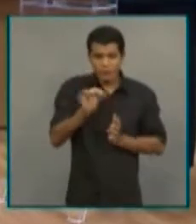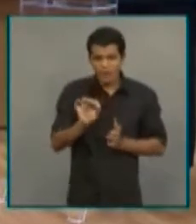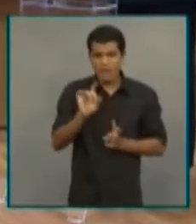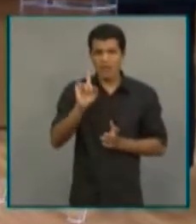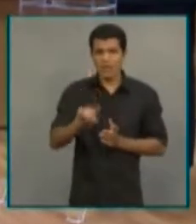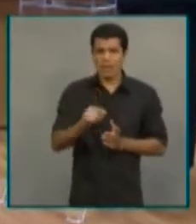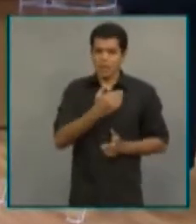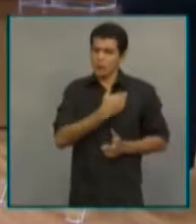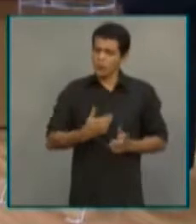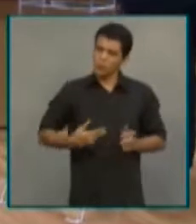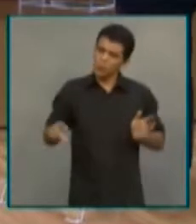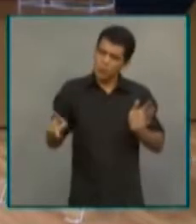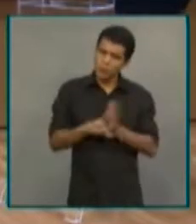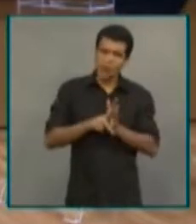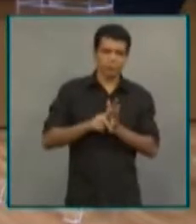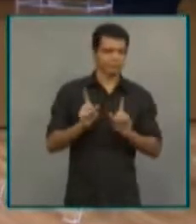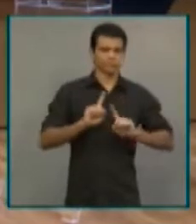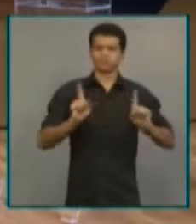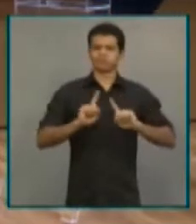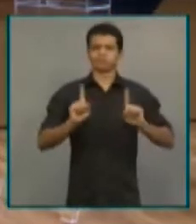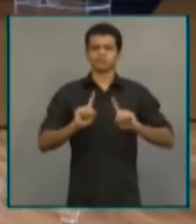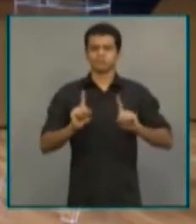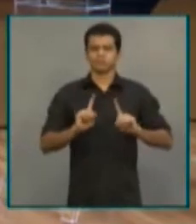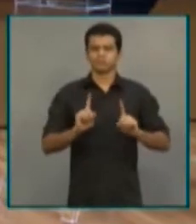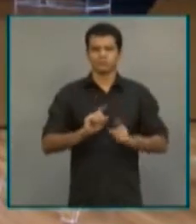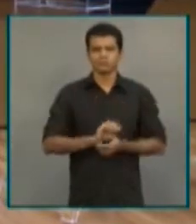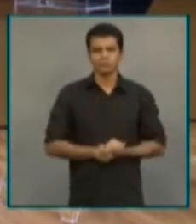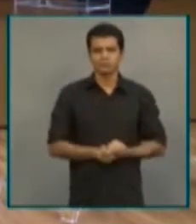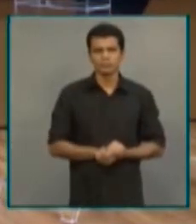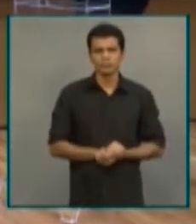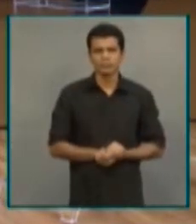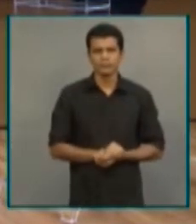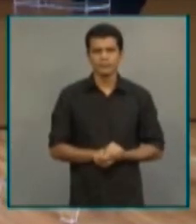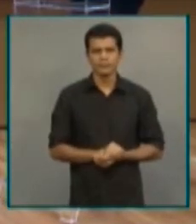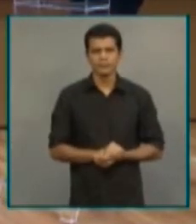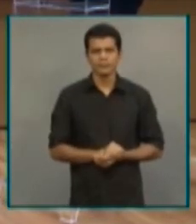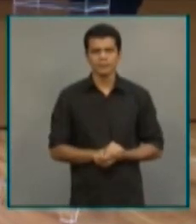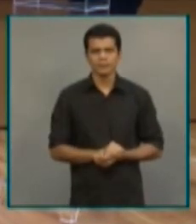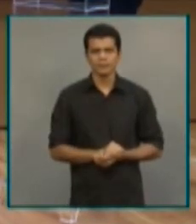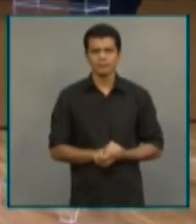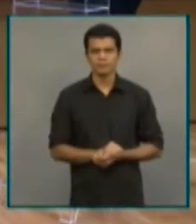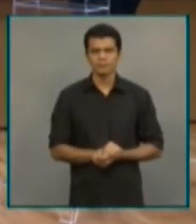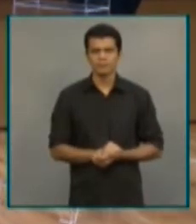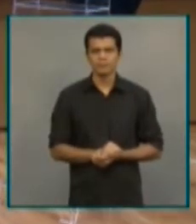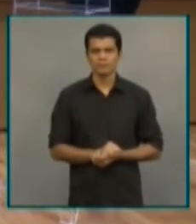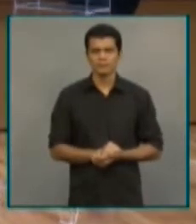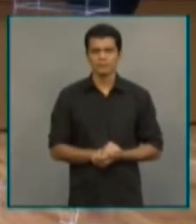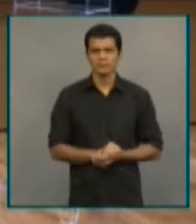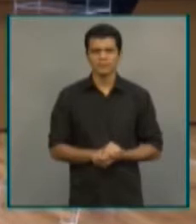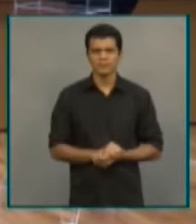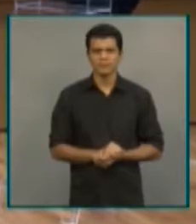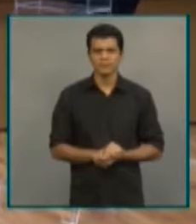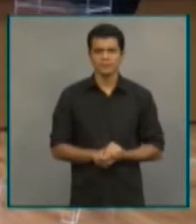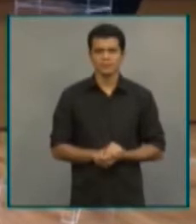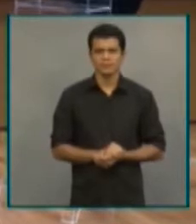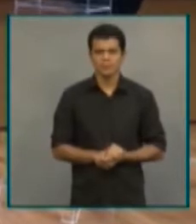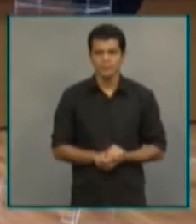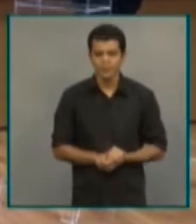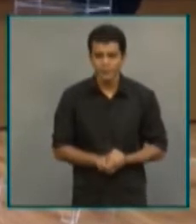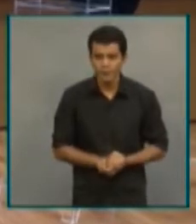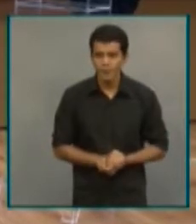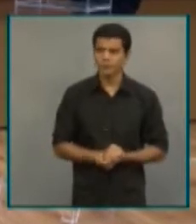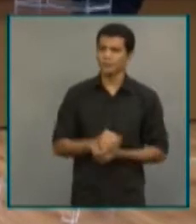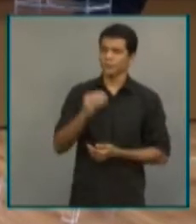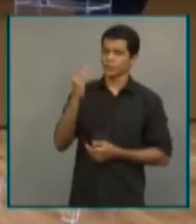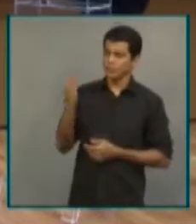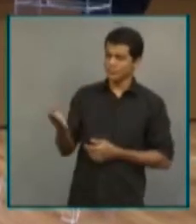Aplausos. candidato Luiz Antônio tem